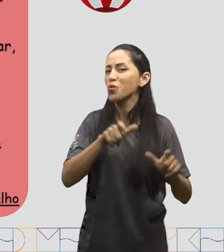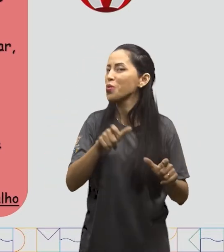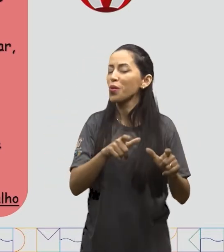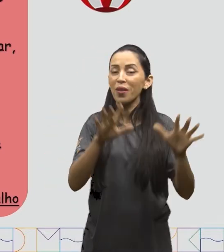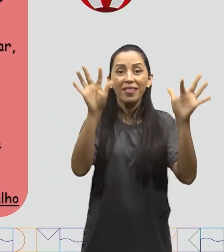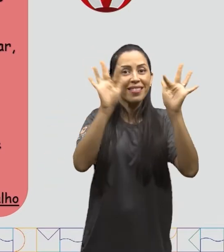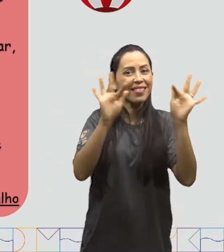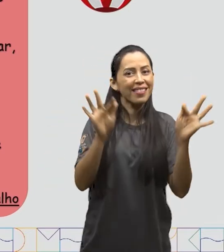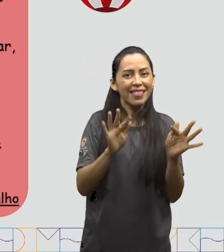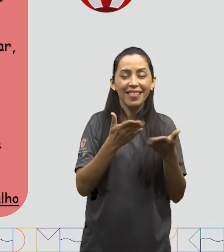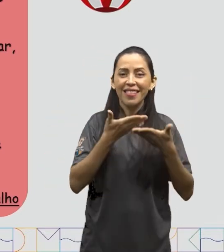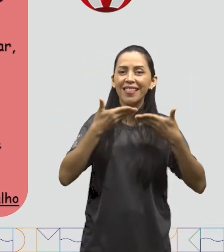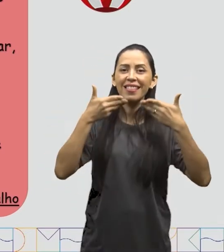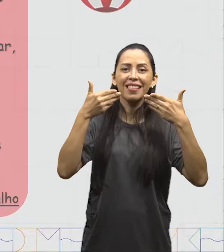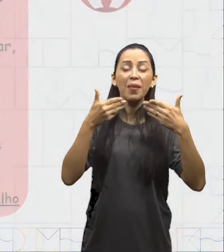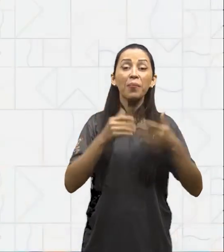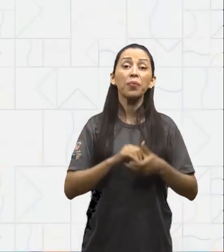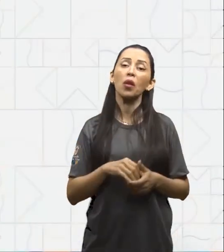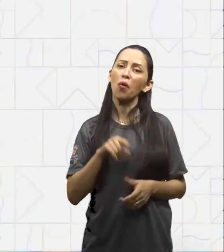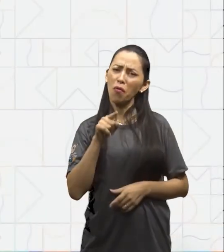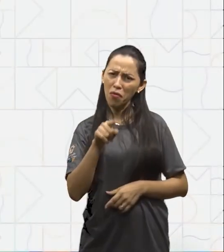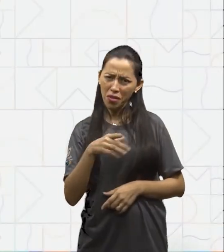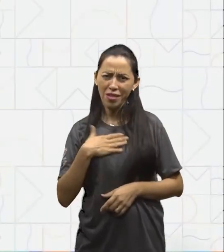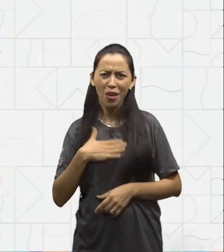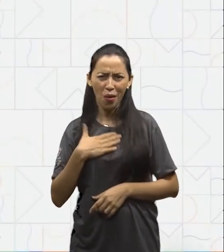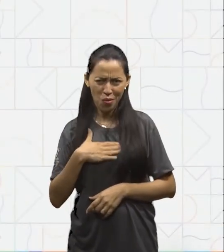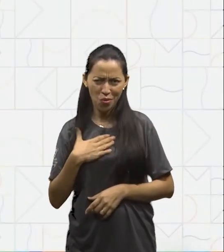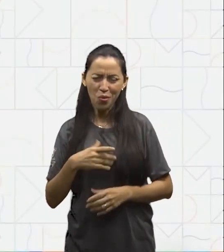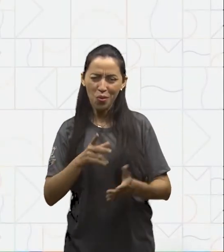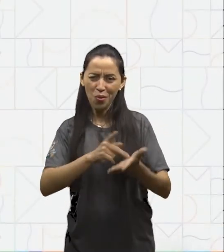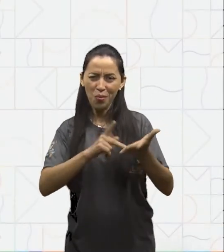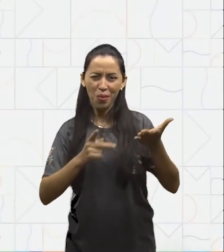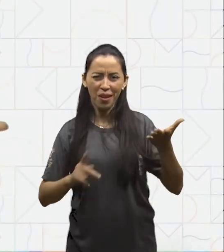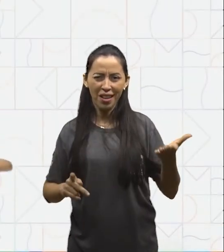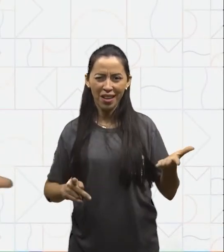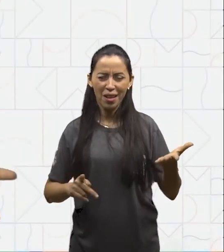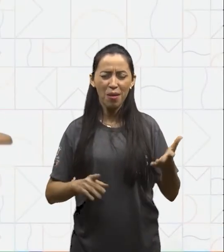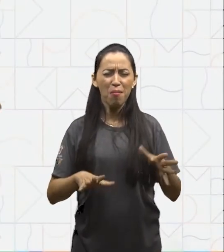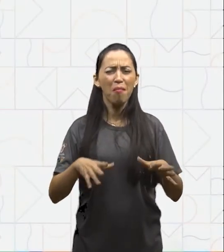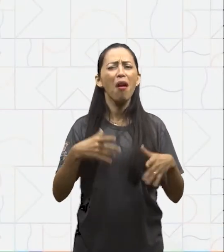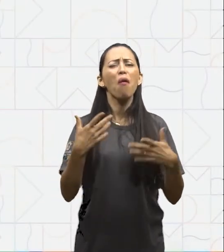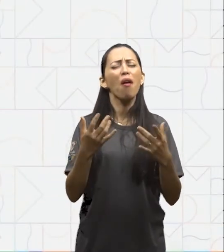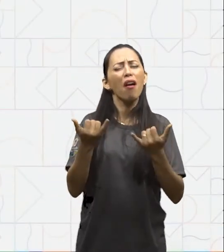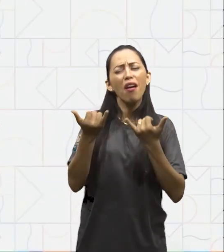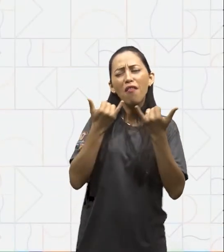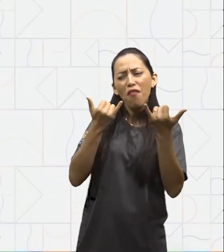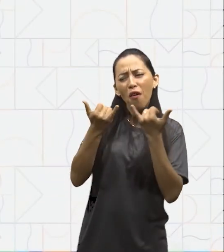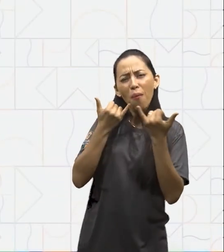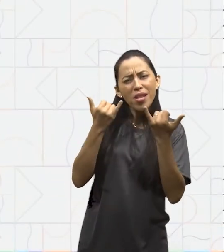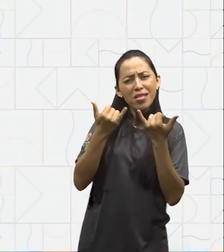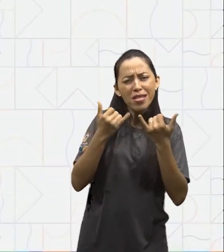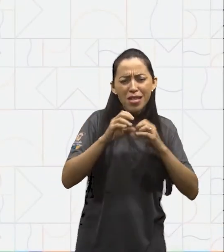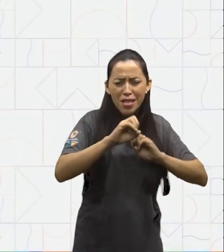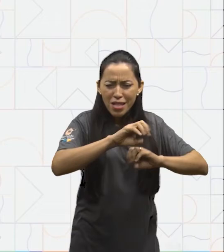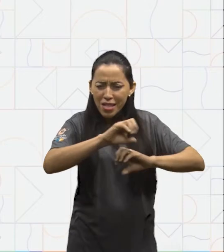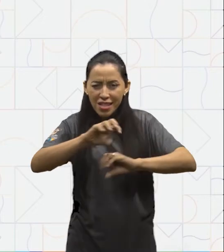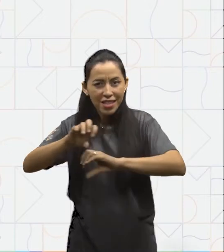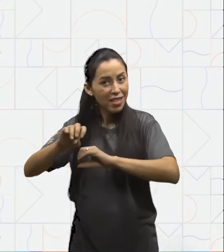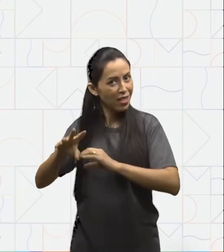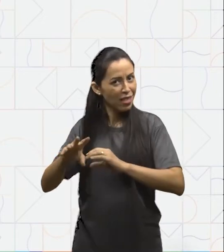gente. Raimundo Carvalho. Você gostou do poema? O que achou da mensagem que ele